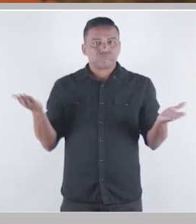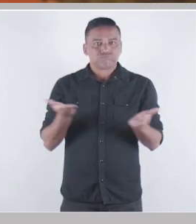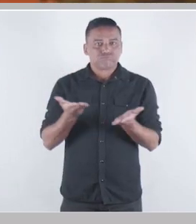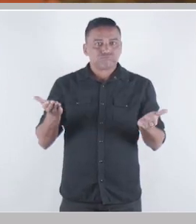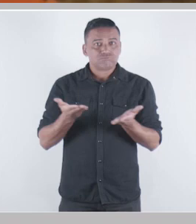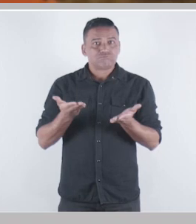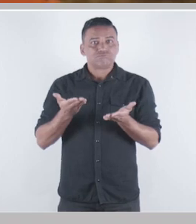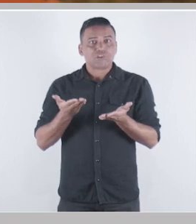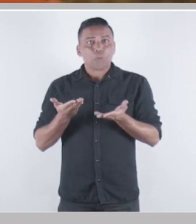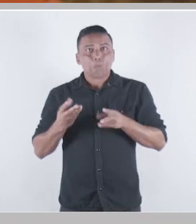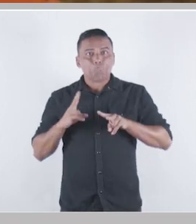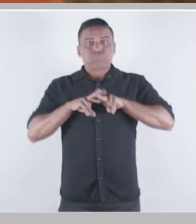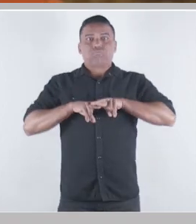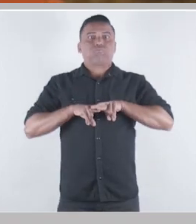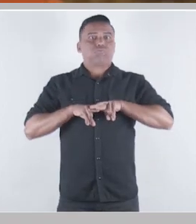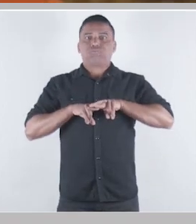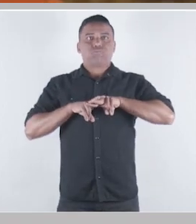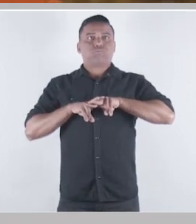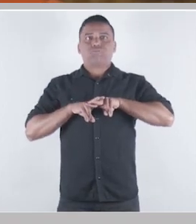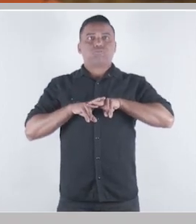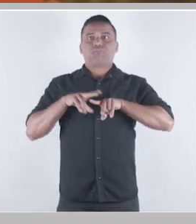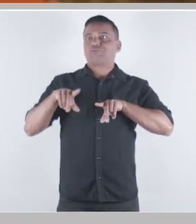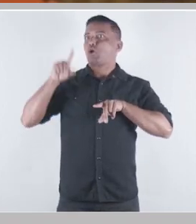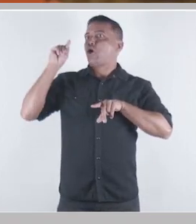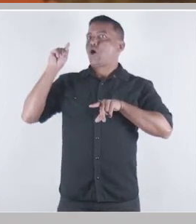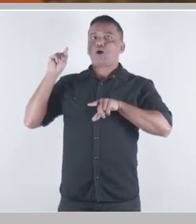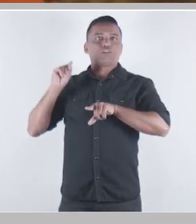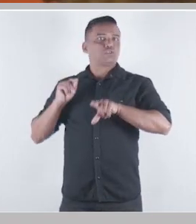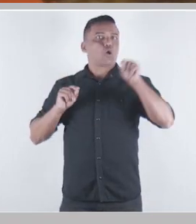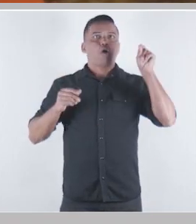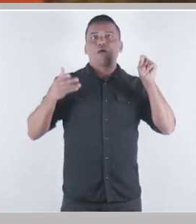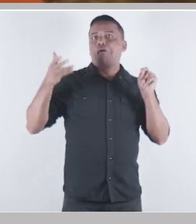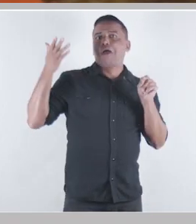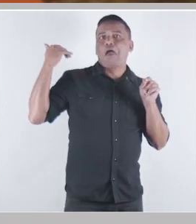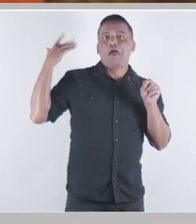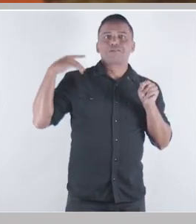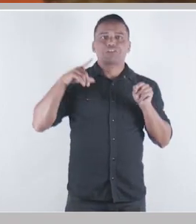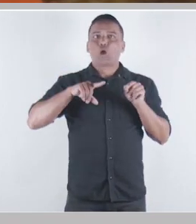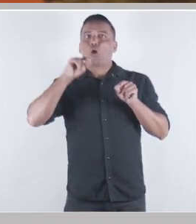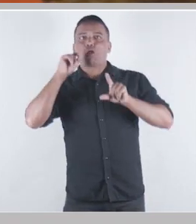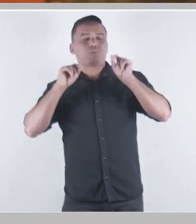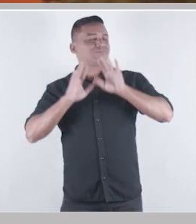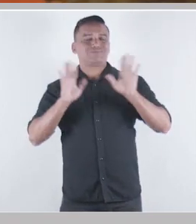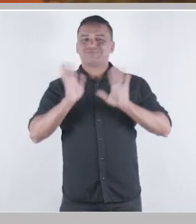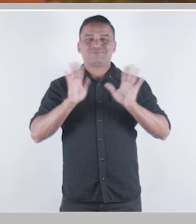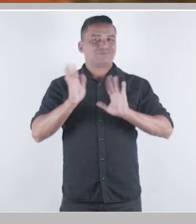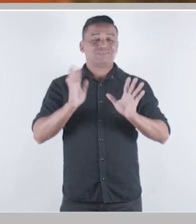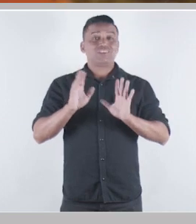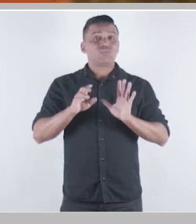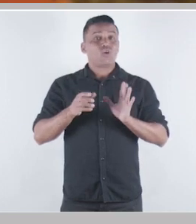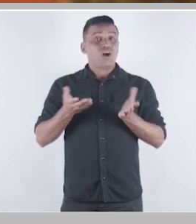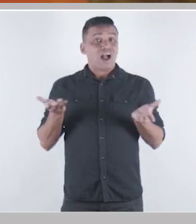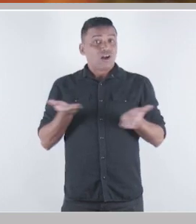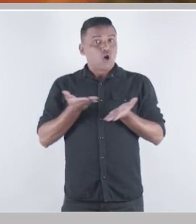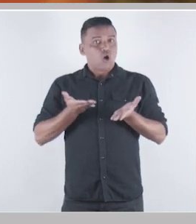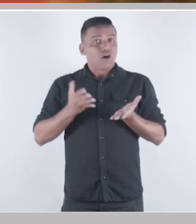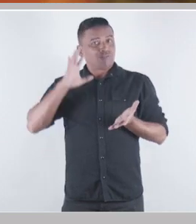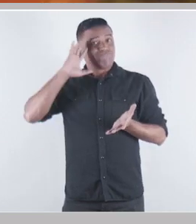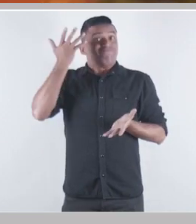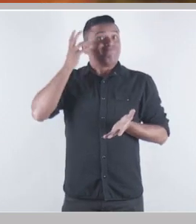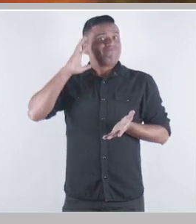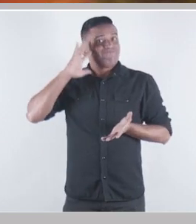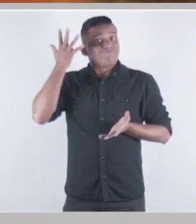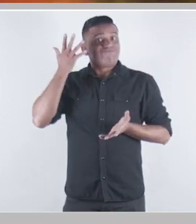me prendendo a escolhas, assim, anteriores, não. Eu vou tomando as decisões enquanto eu